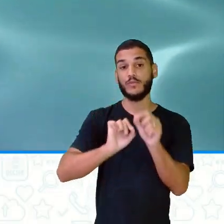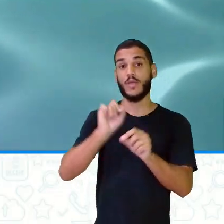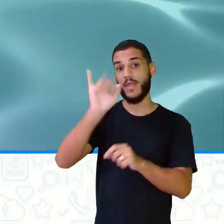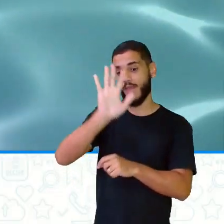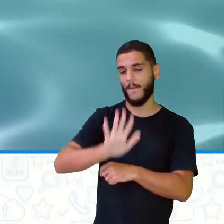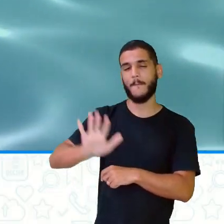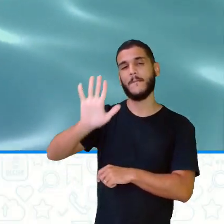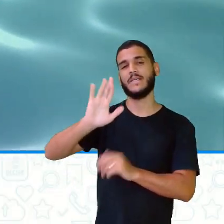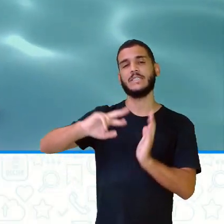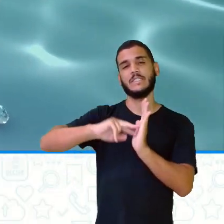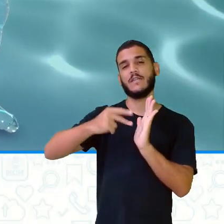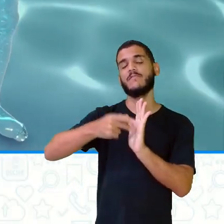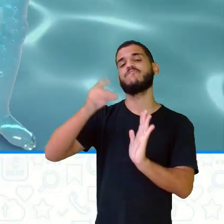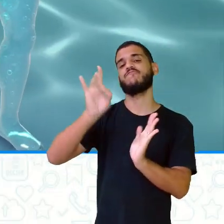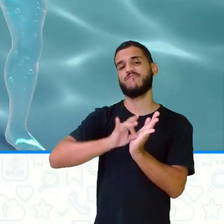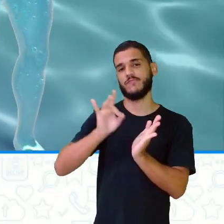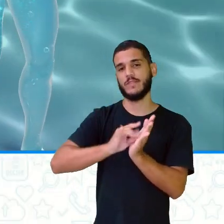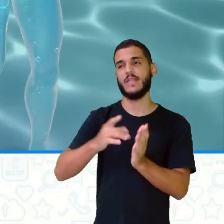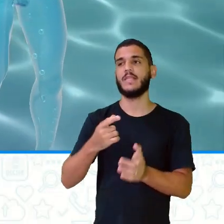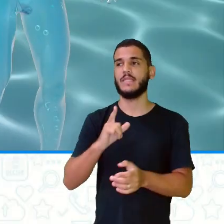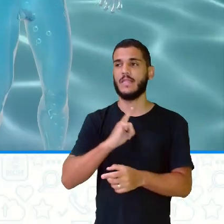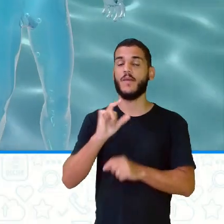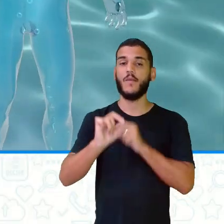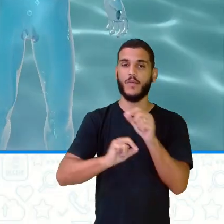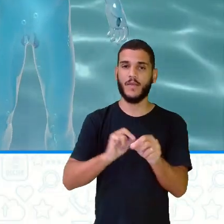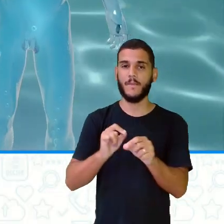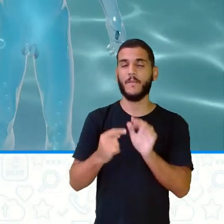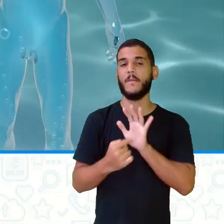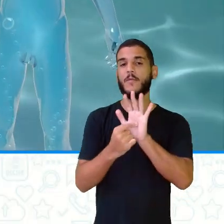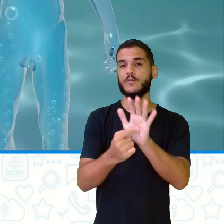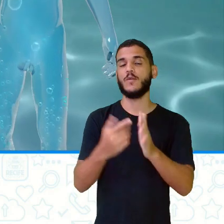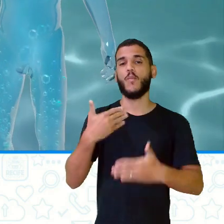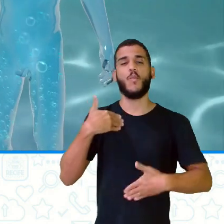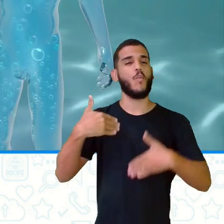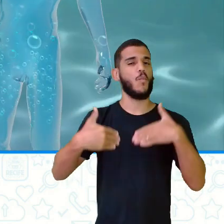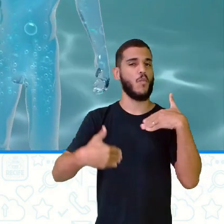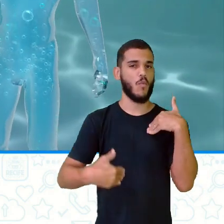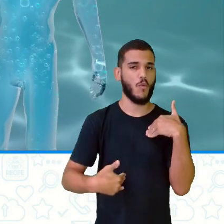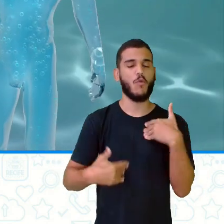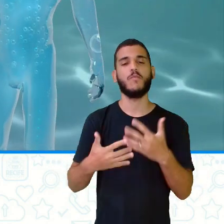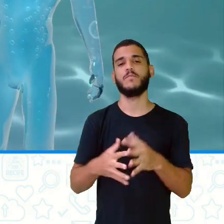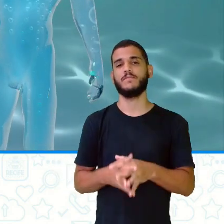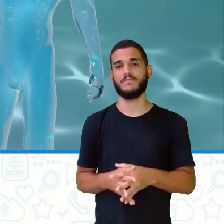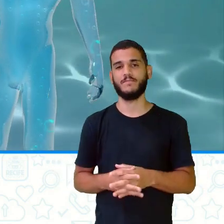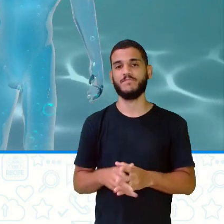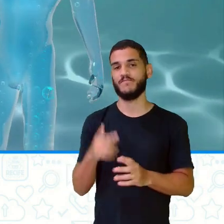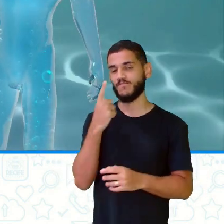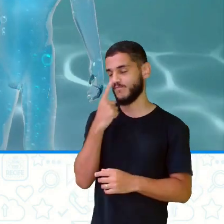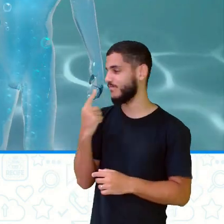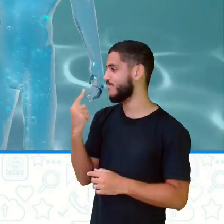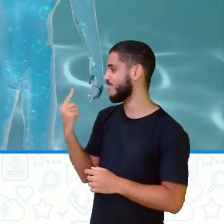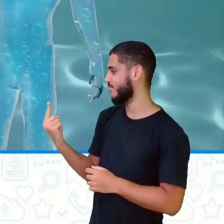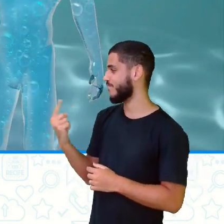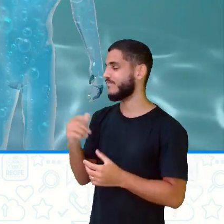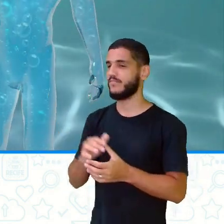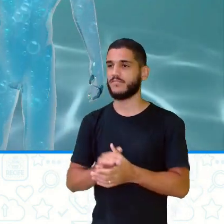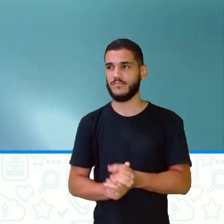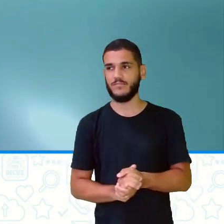representa muito. Aí tá mostrando um corpo, né, sendo, vamos dizer